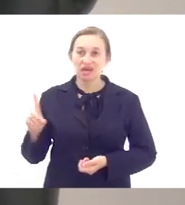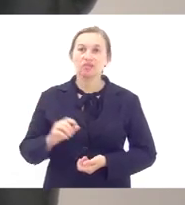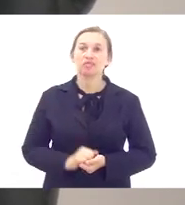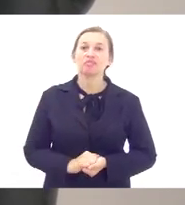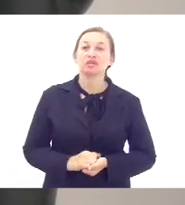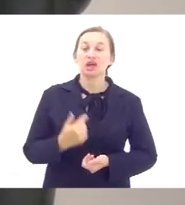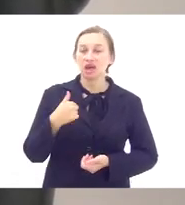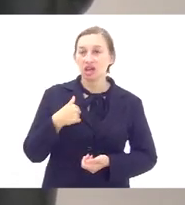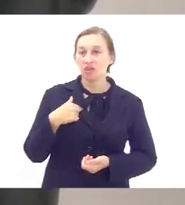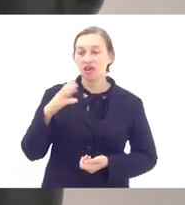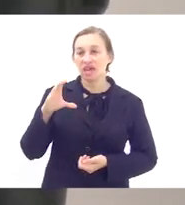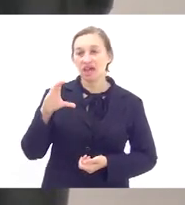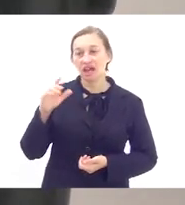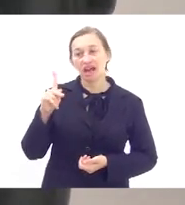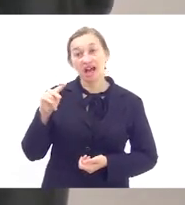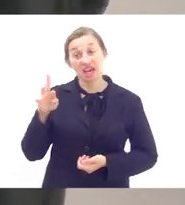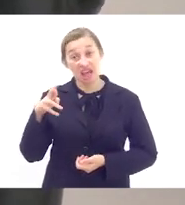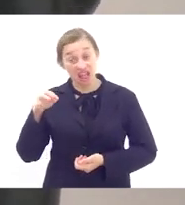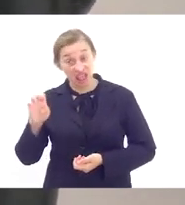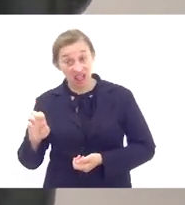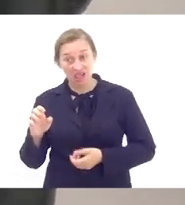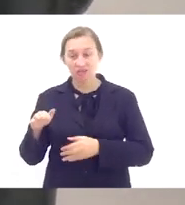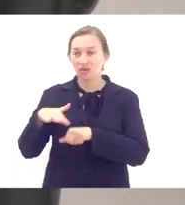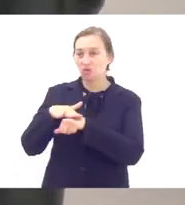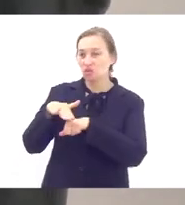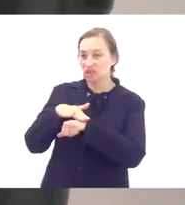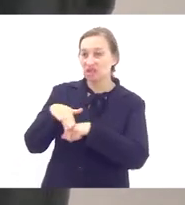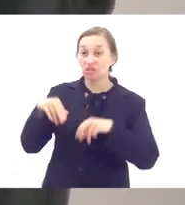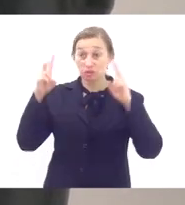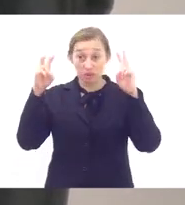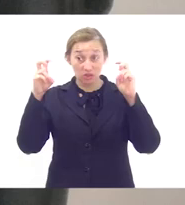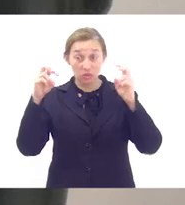eu e a Karina, a gente veio conversando sobre isso.